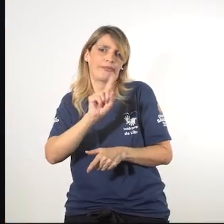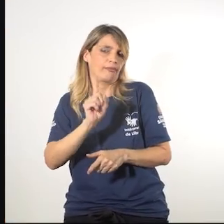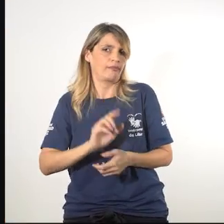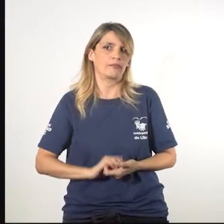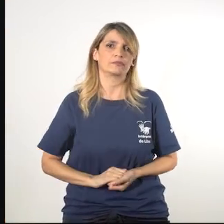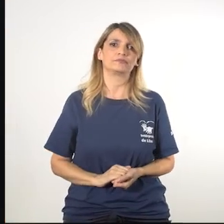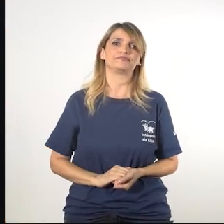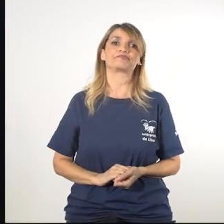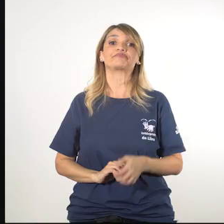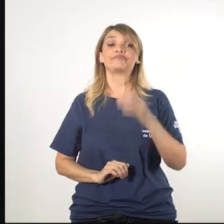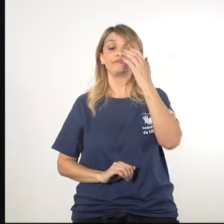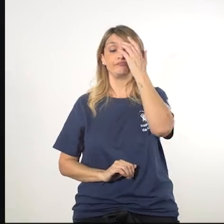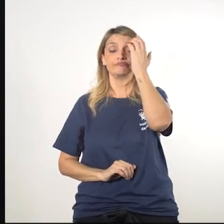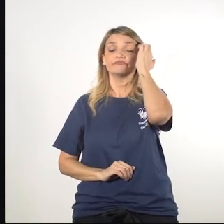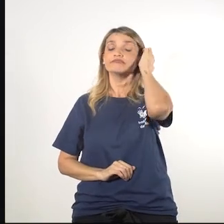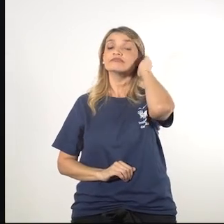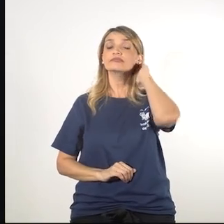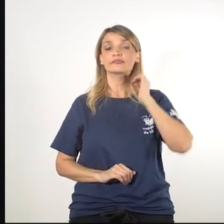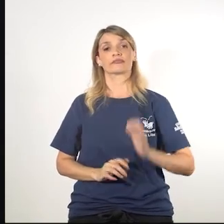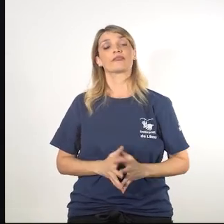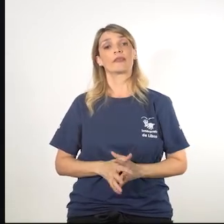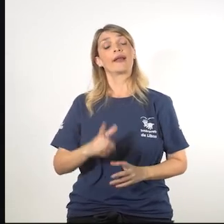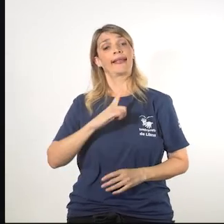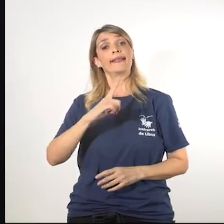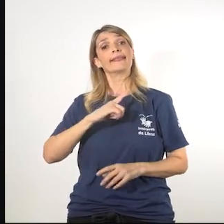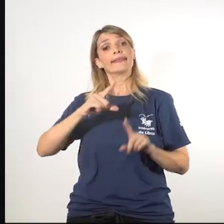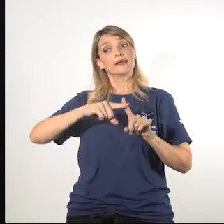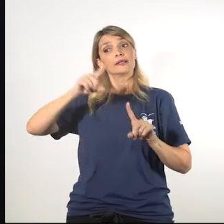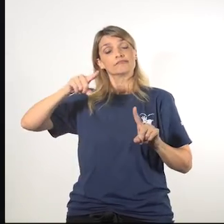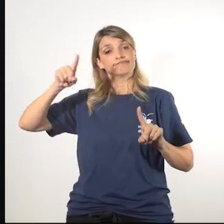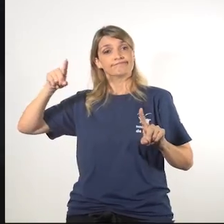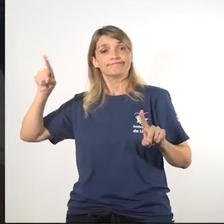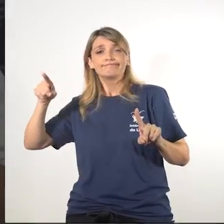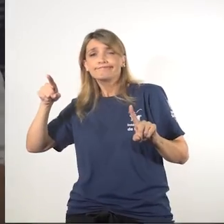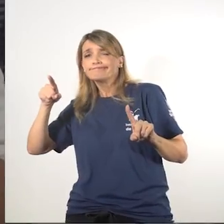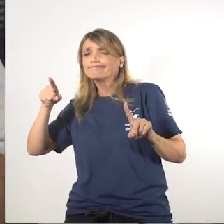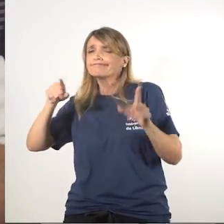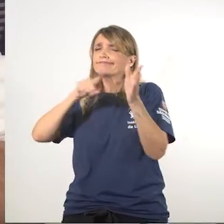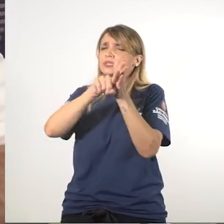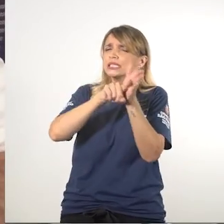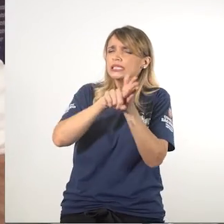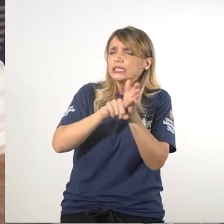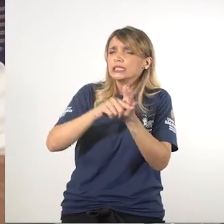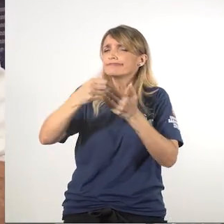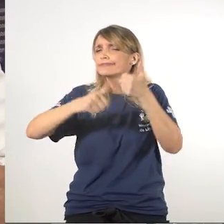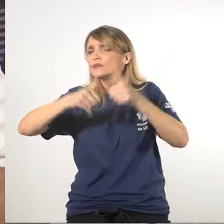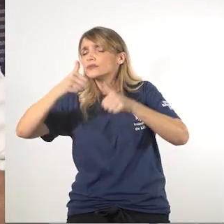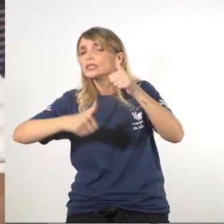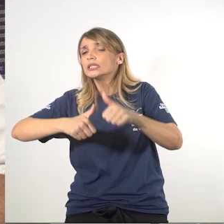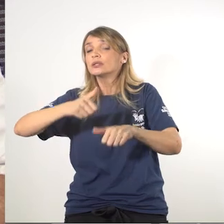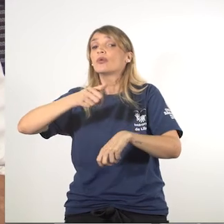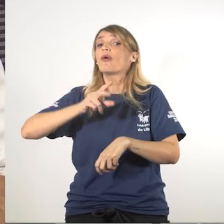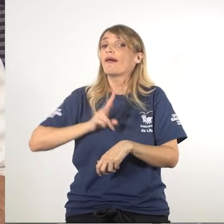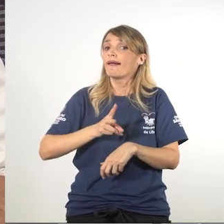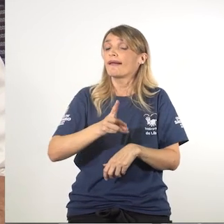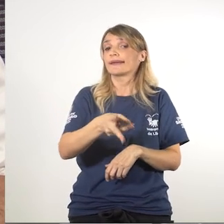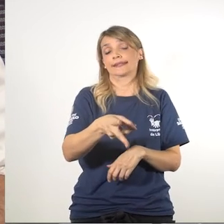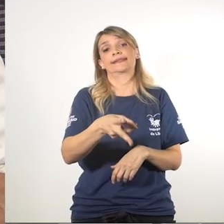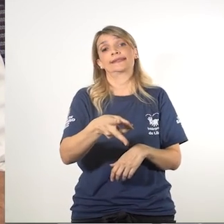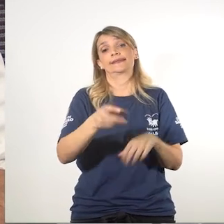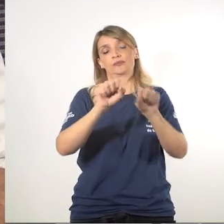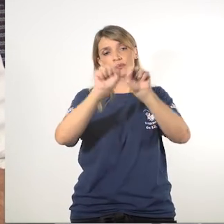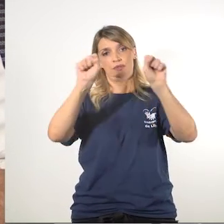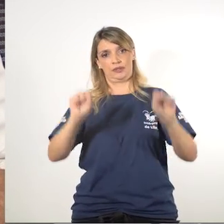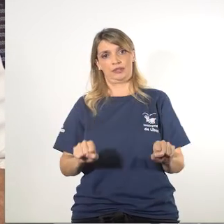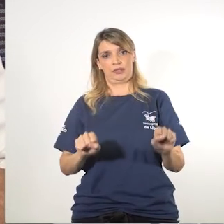Sim, secretário Edson. Nós temos dados preliminares, estamos ainda fazendo todo o levantamento pelos nossos